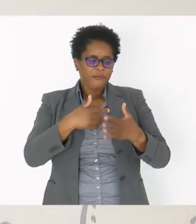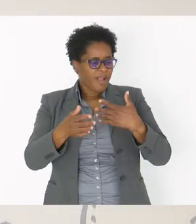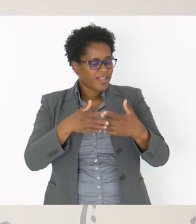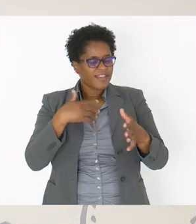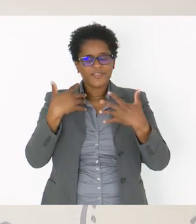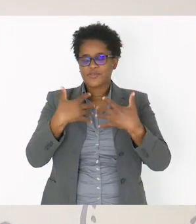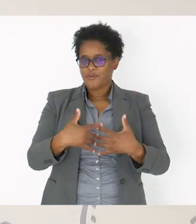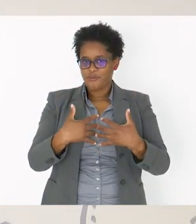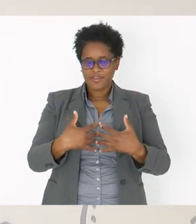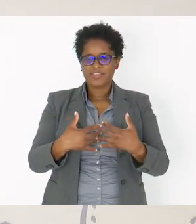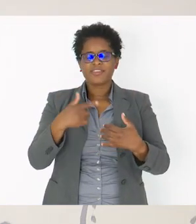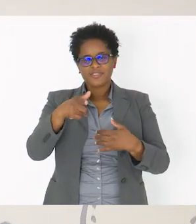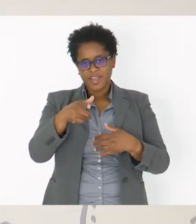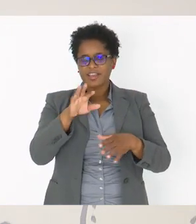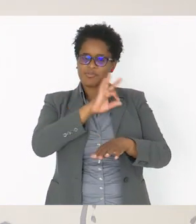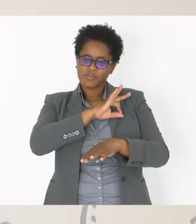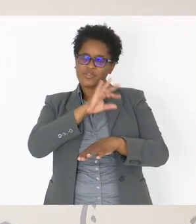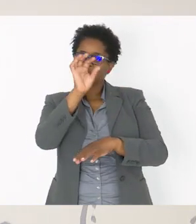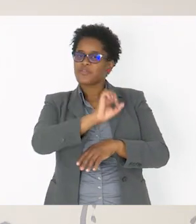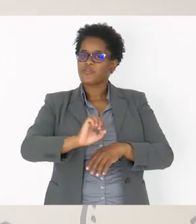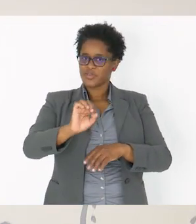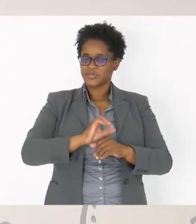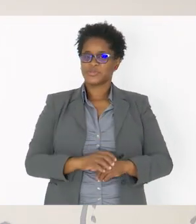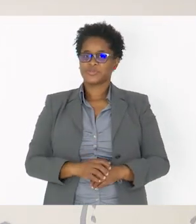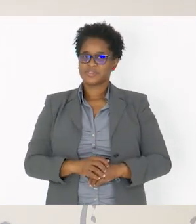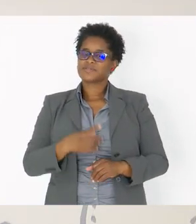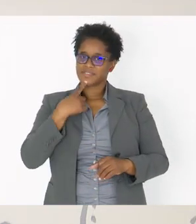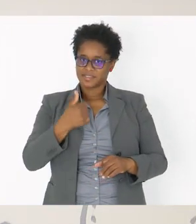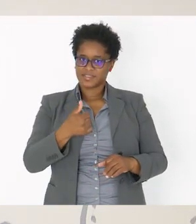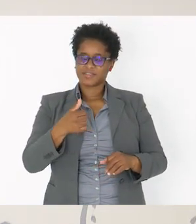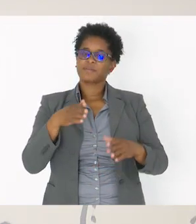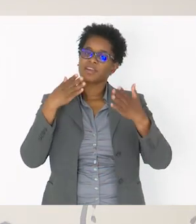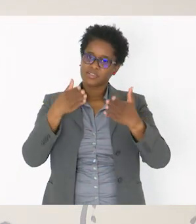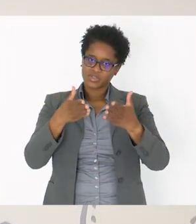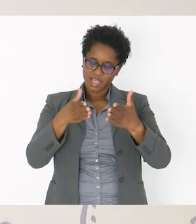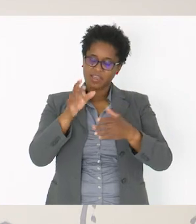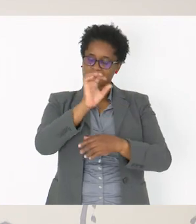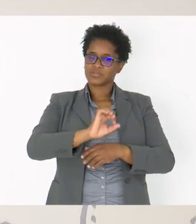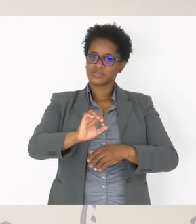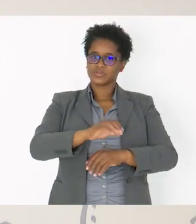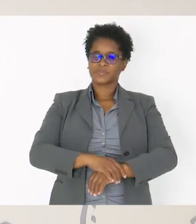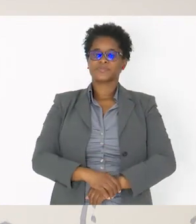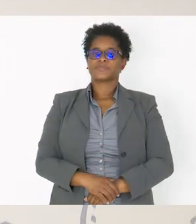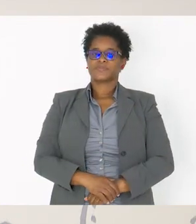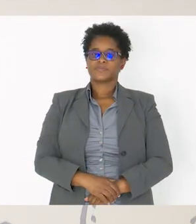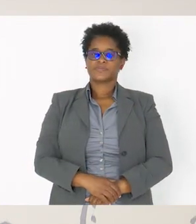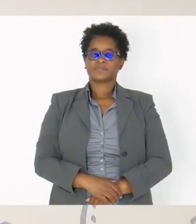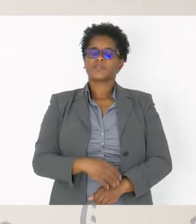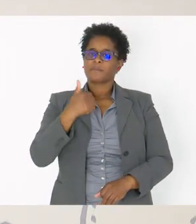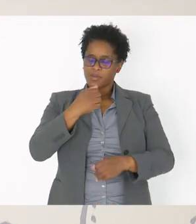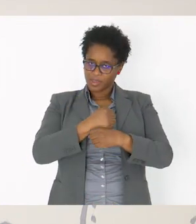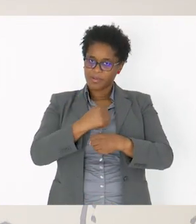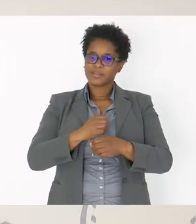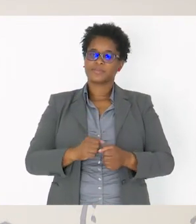quaisquer dúvidas, estão ali os vossos professores, não é? Para vos auxiliarem. E um